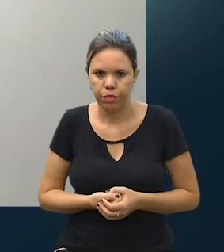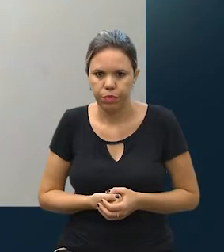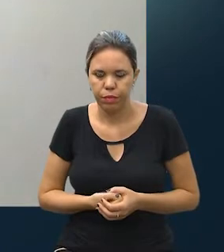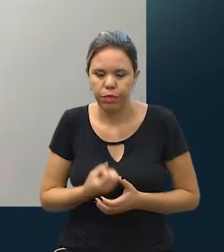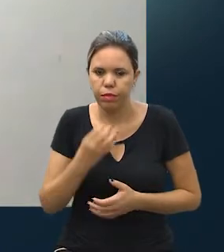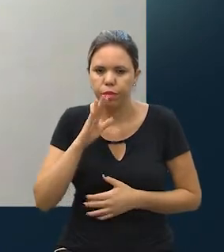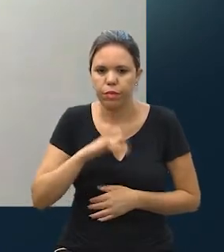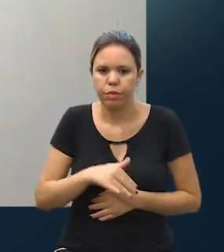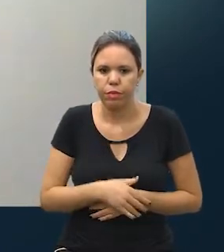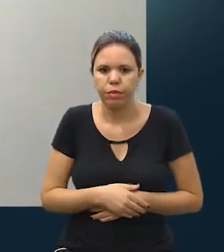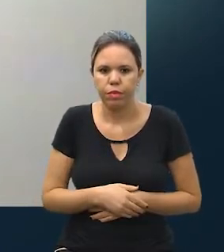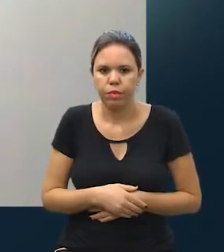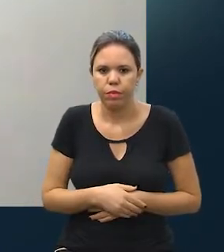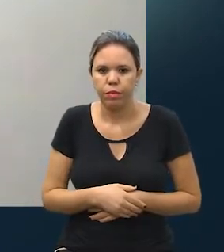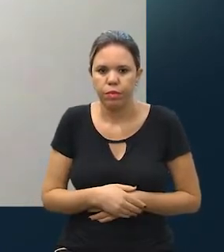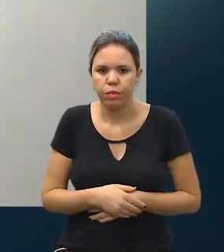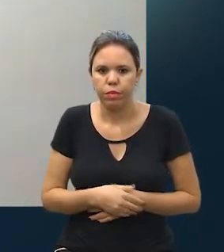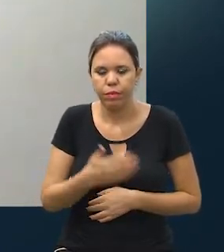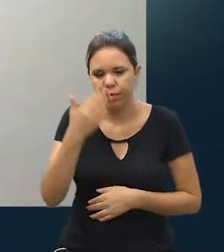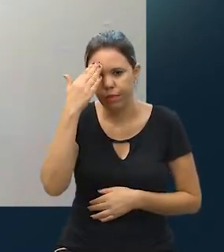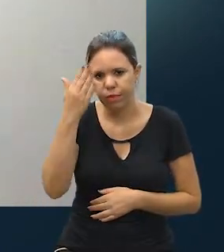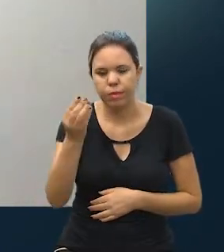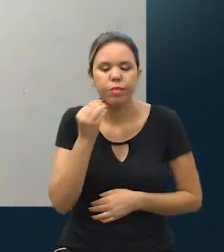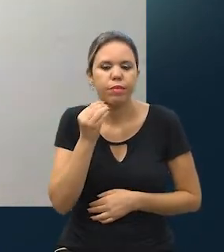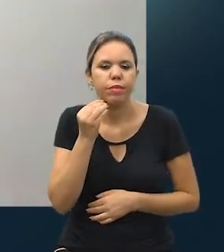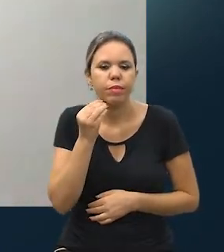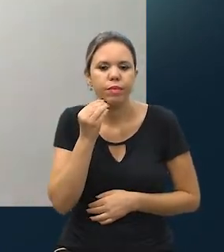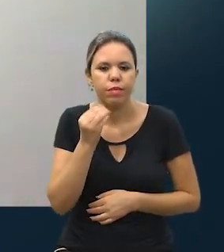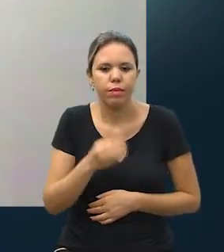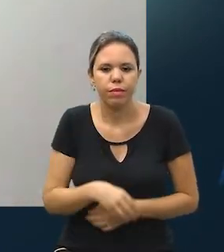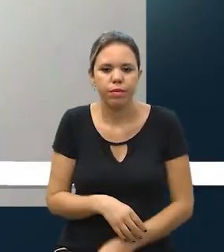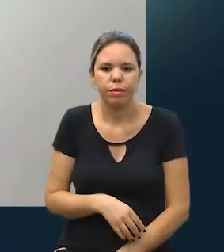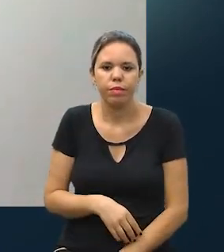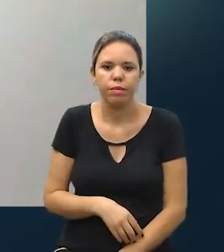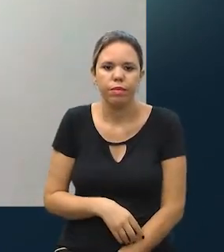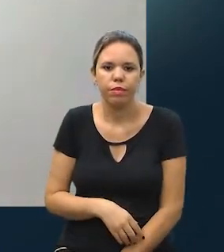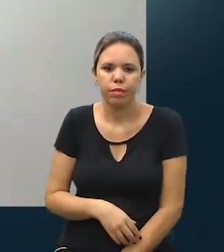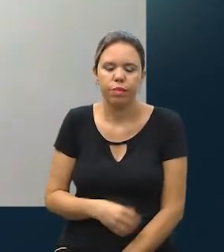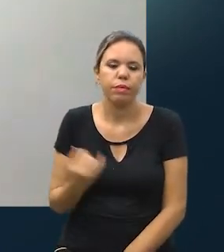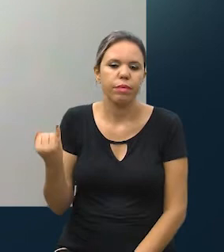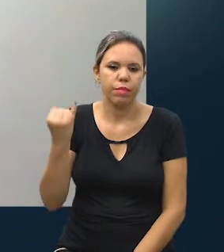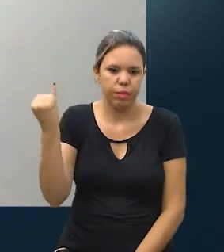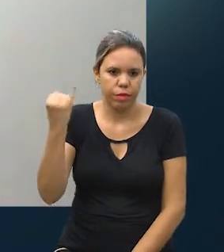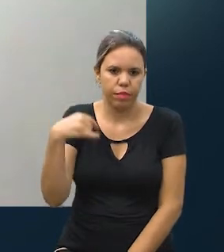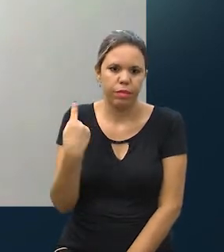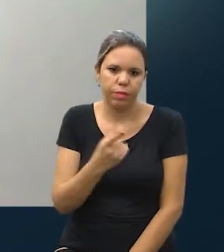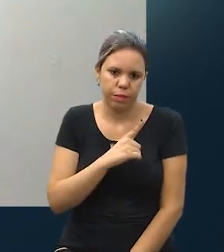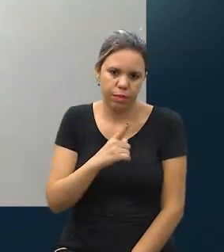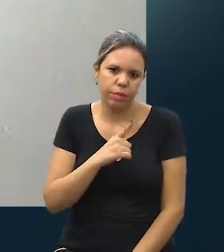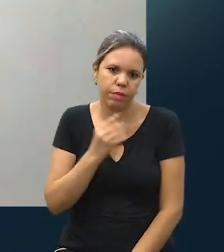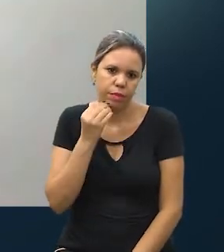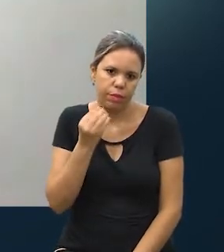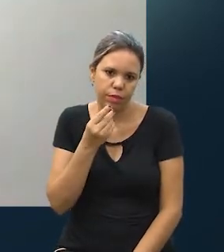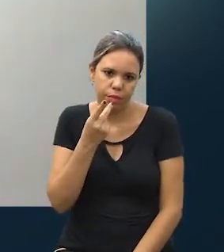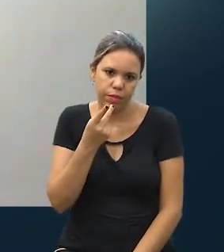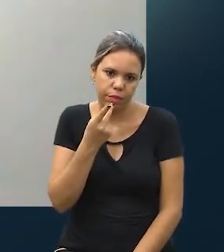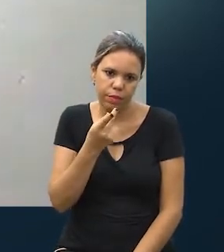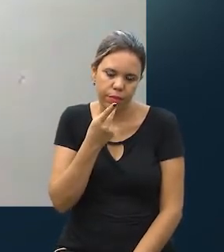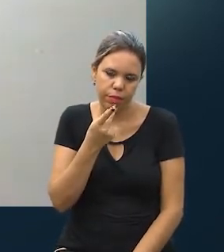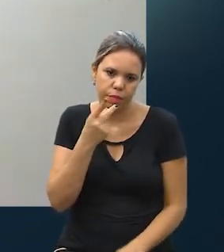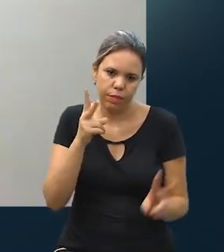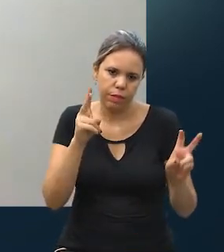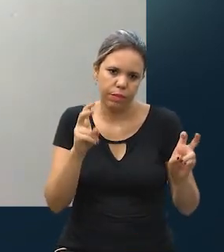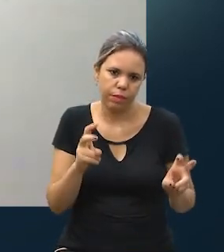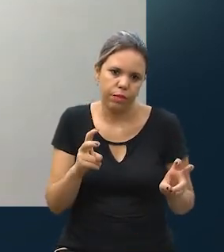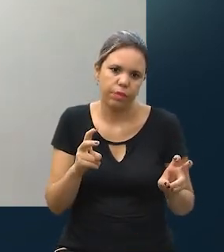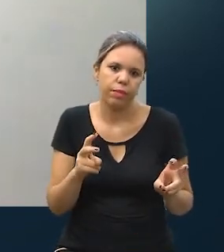Boa tarde, super obrigada pela oportunidade. Muito importante a gente ter um espaço para falar de um